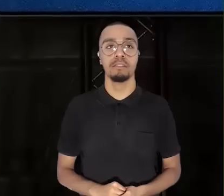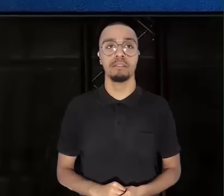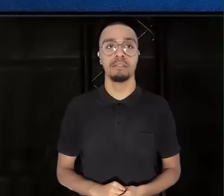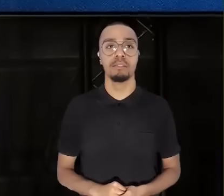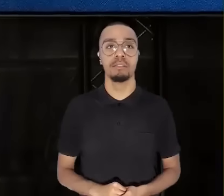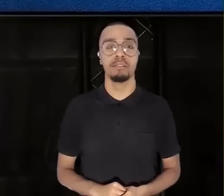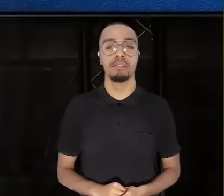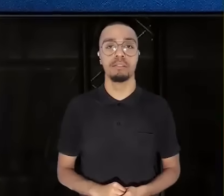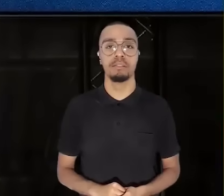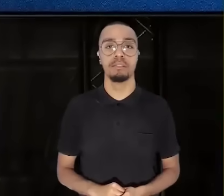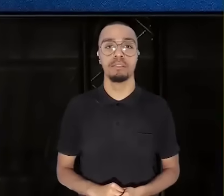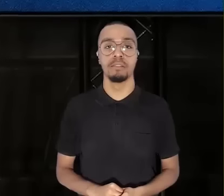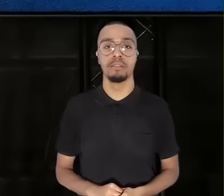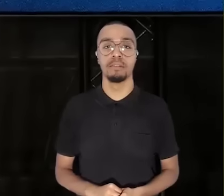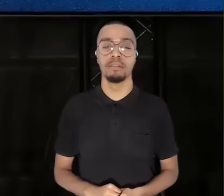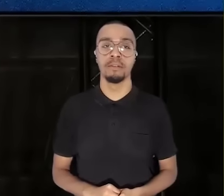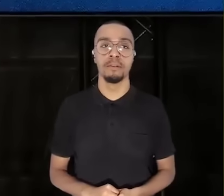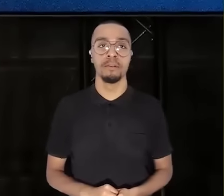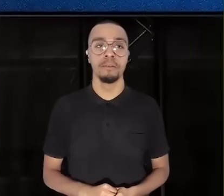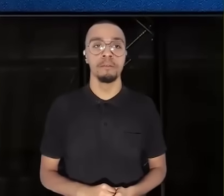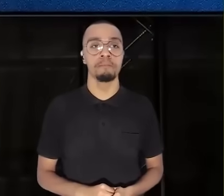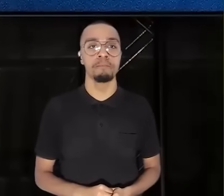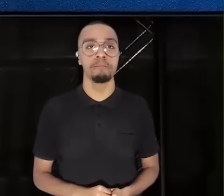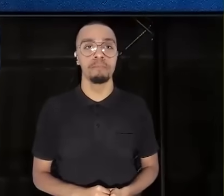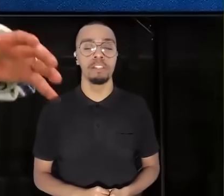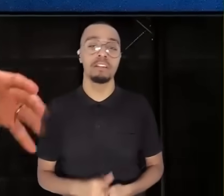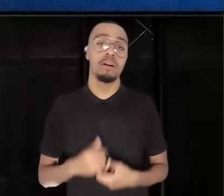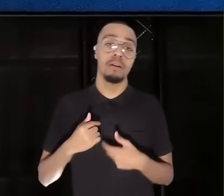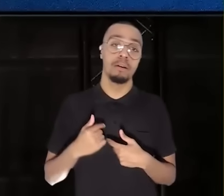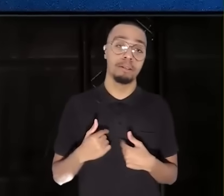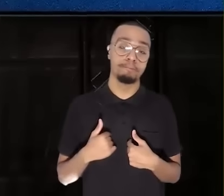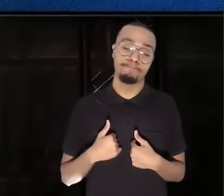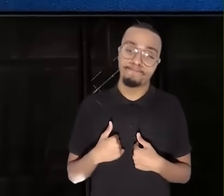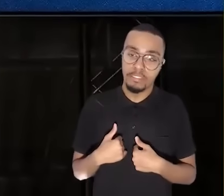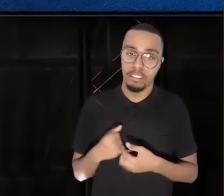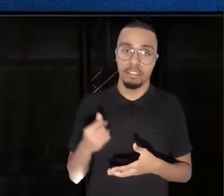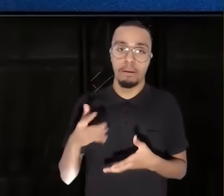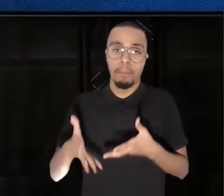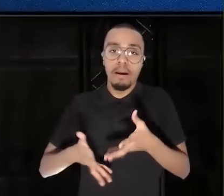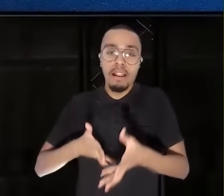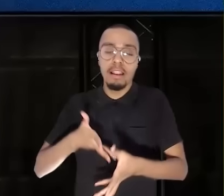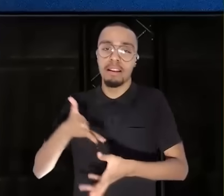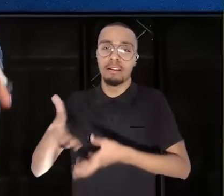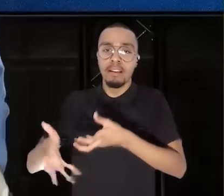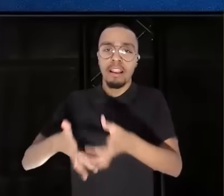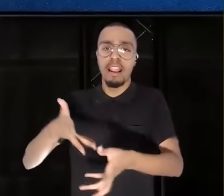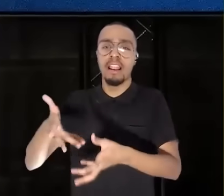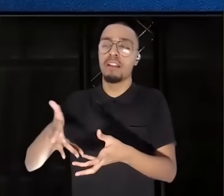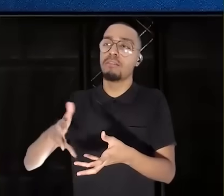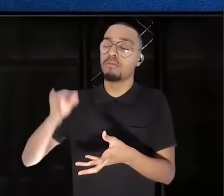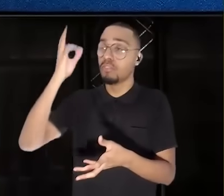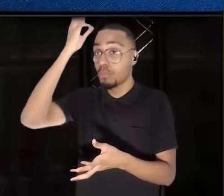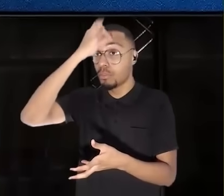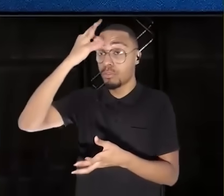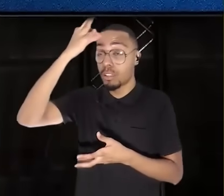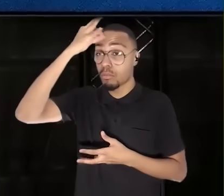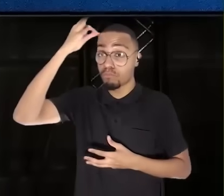e você consegue entender que acima desse lar atribulado, Deus tem um lar abençoado para